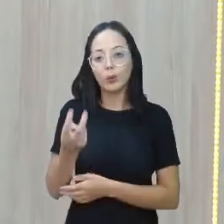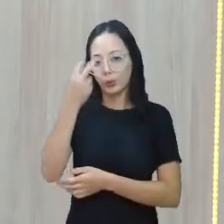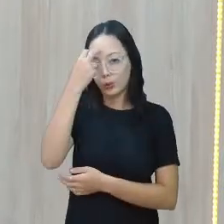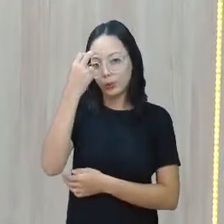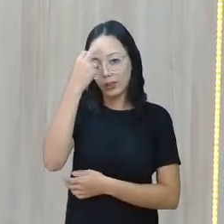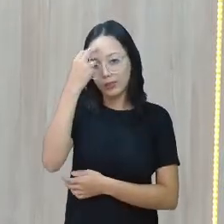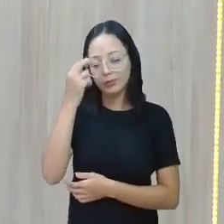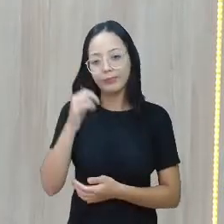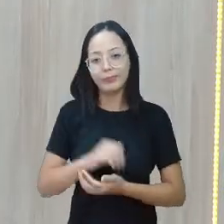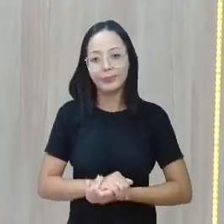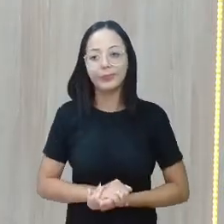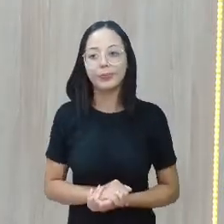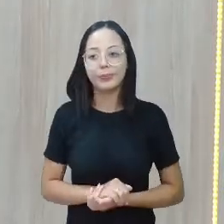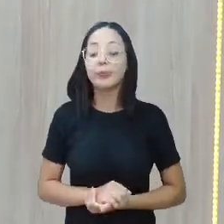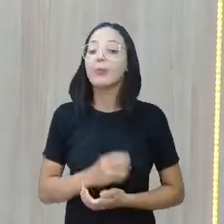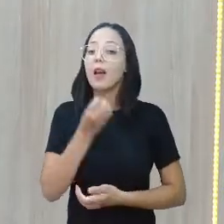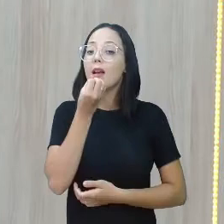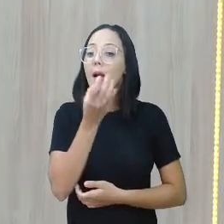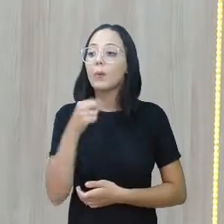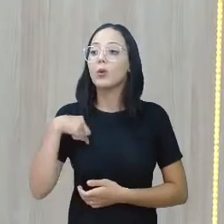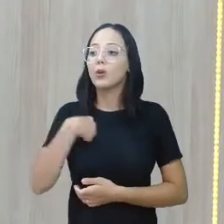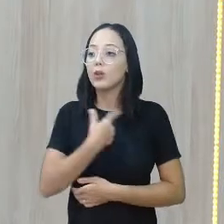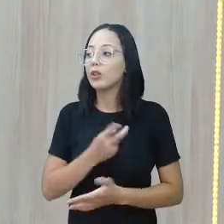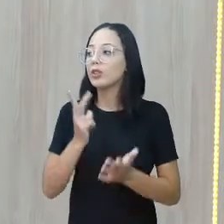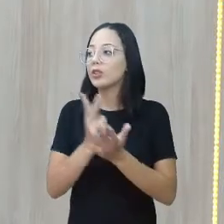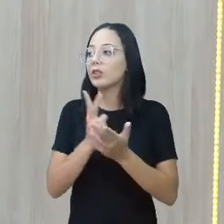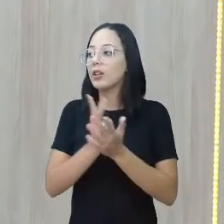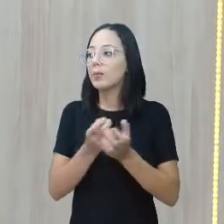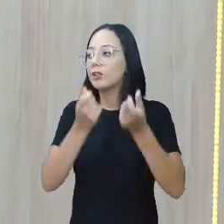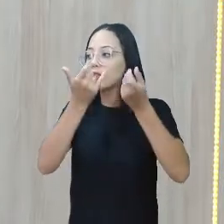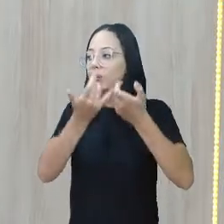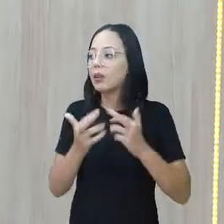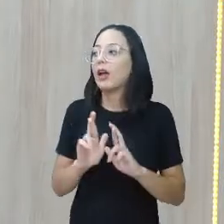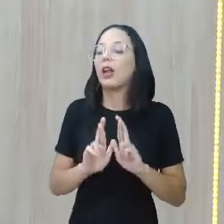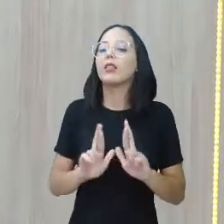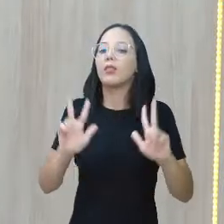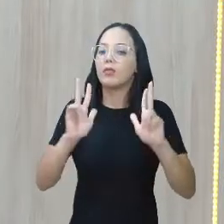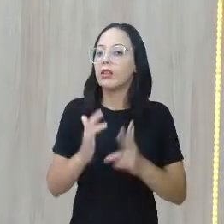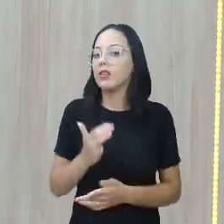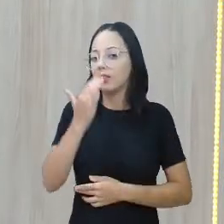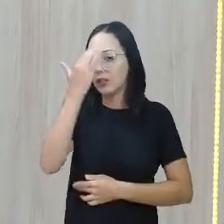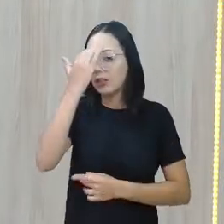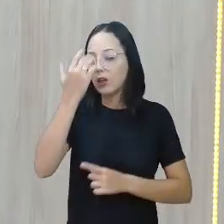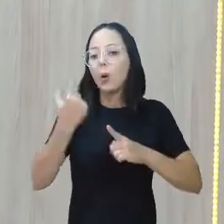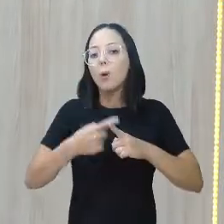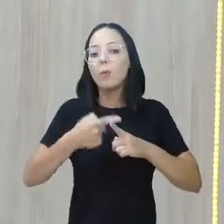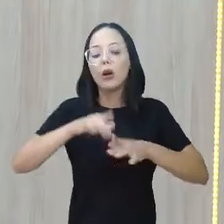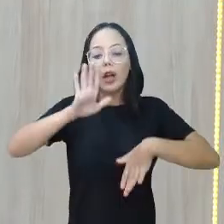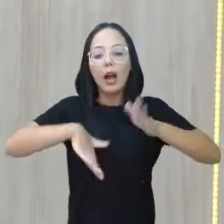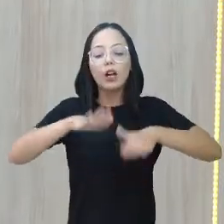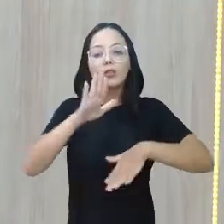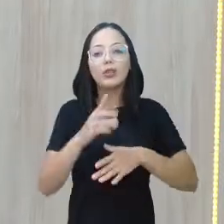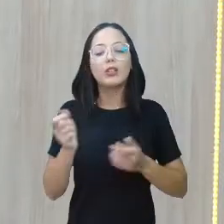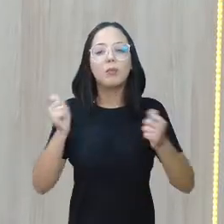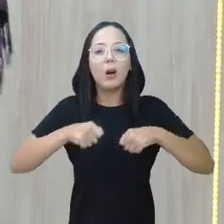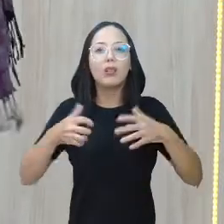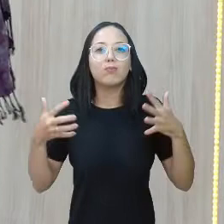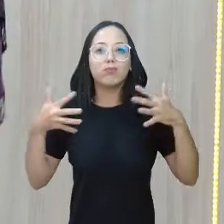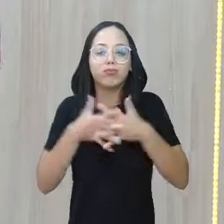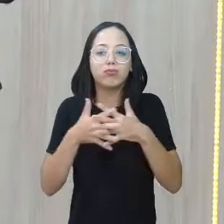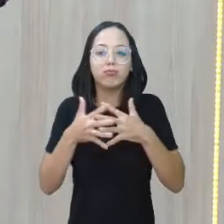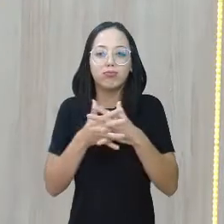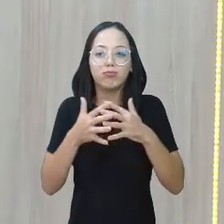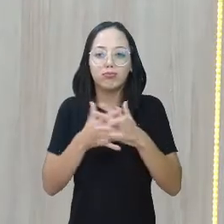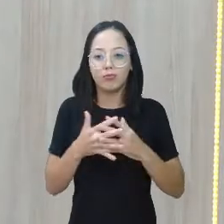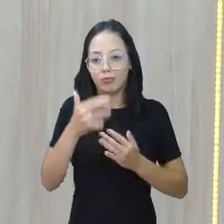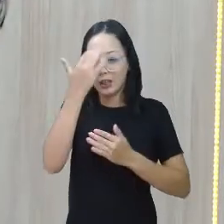ok? É bom a gente sempre fazer essa diferença, né, Vilma? Porque, às vezes, você pode confundir um pouco a questão